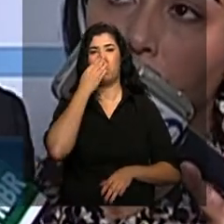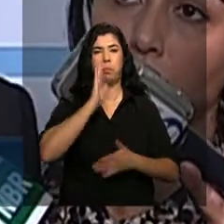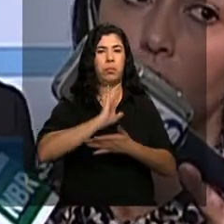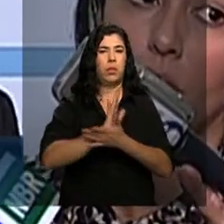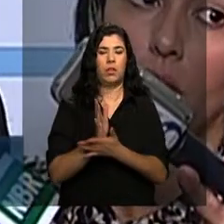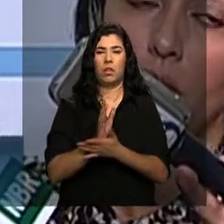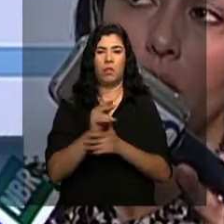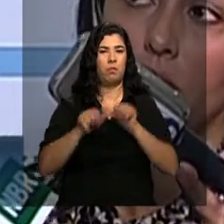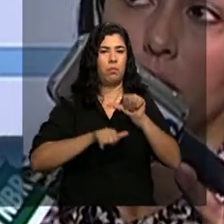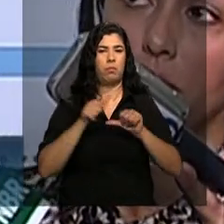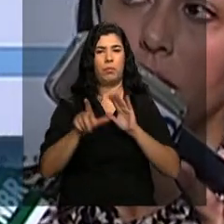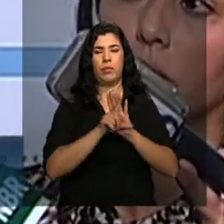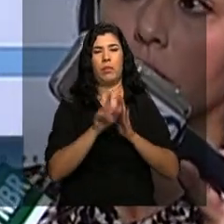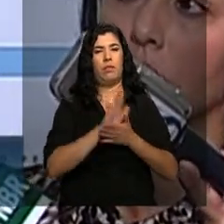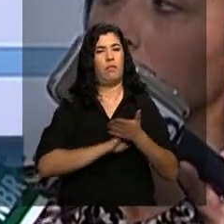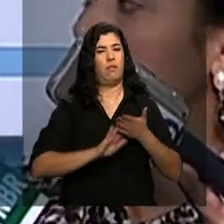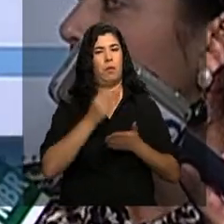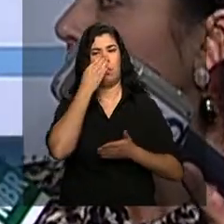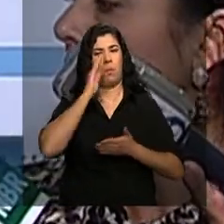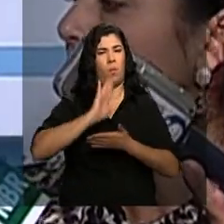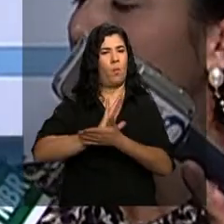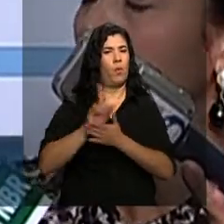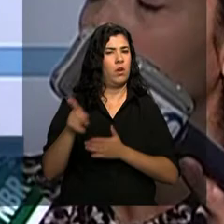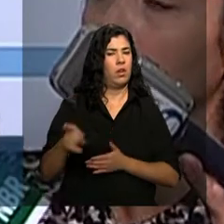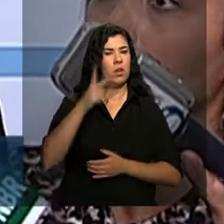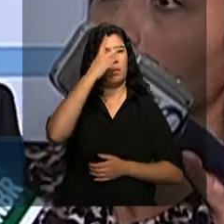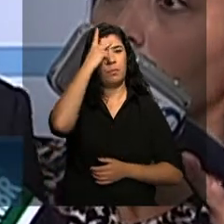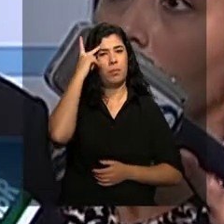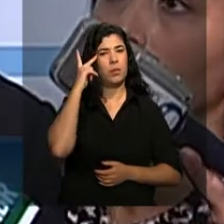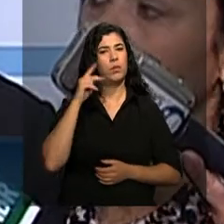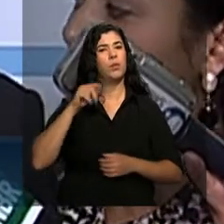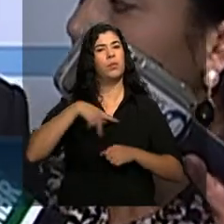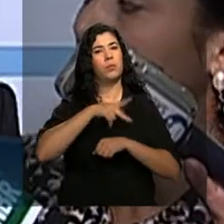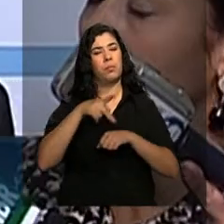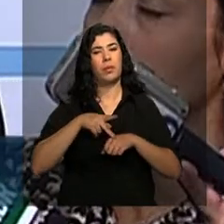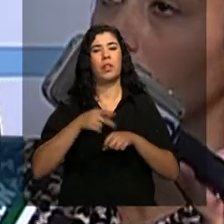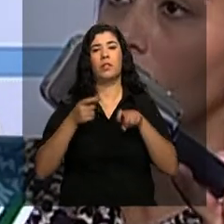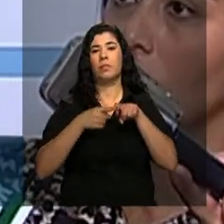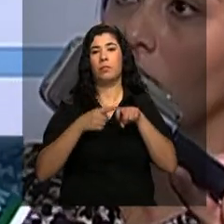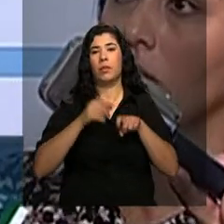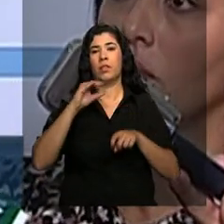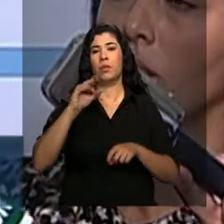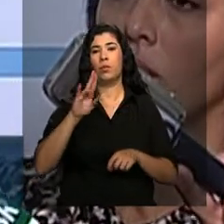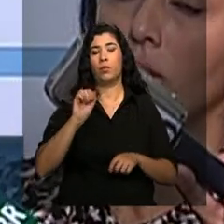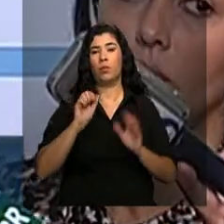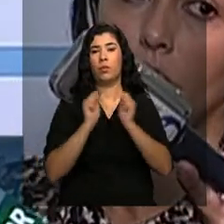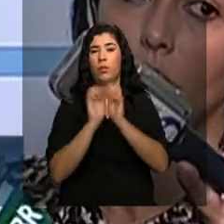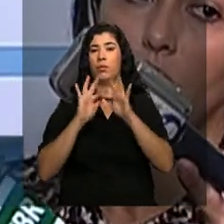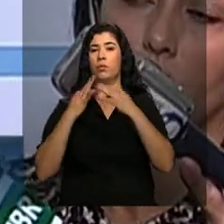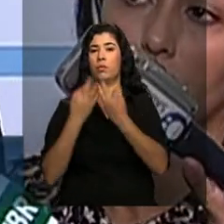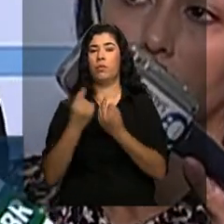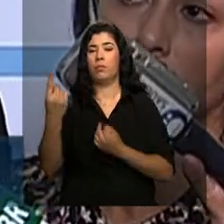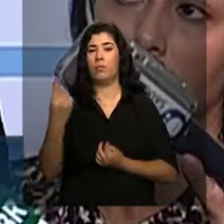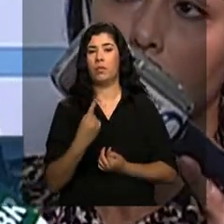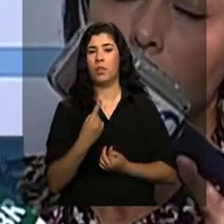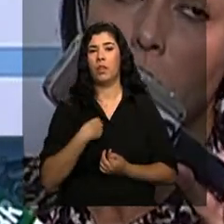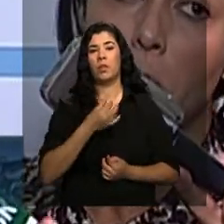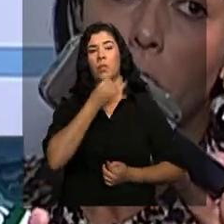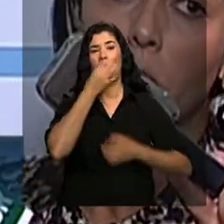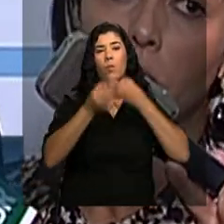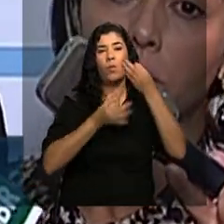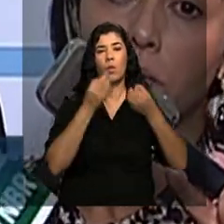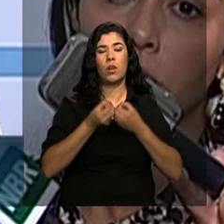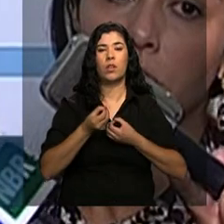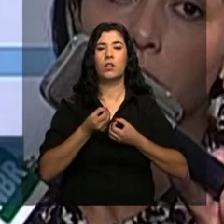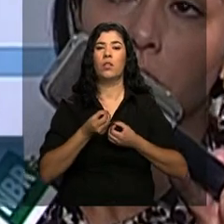e não vamos mudar a nossa legislação, que vale não só para as pessoas de Cuba, mas vale para todos os países. Esse é o posicionamento do Ministério das Relações